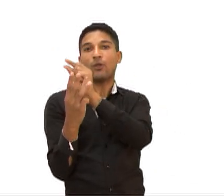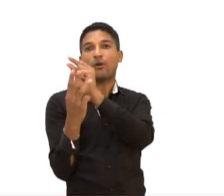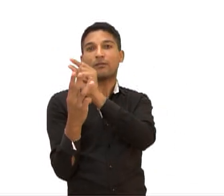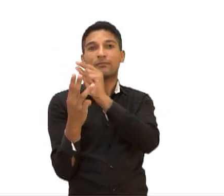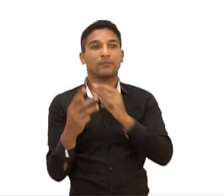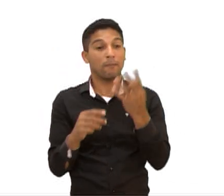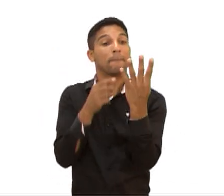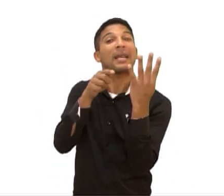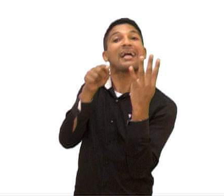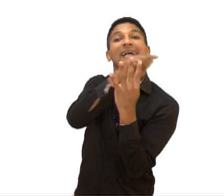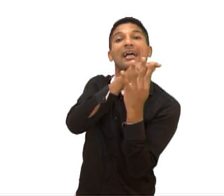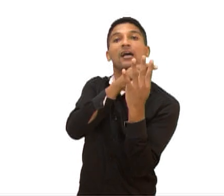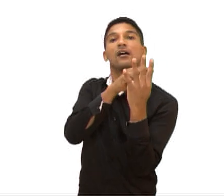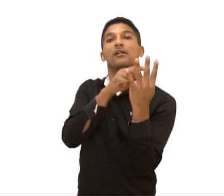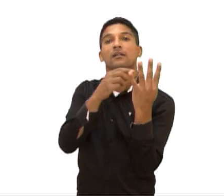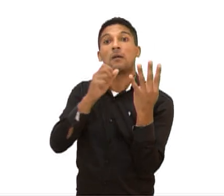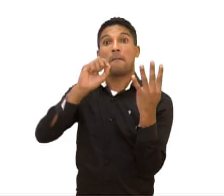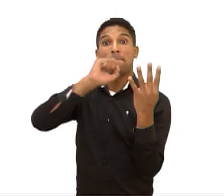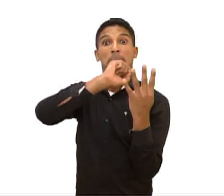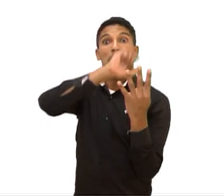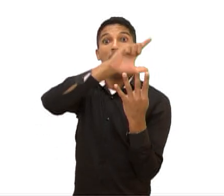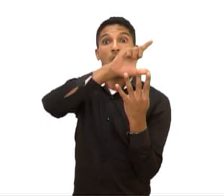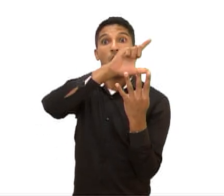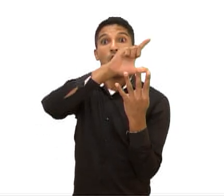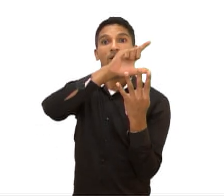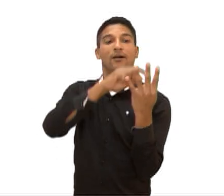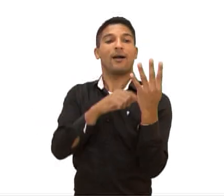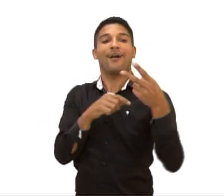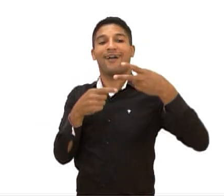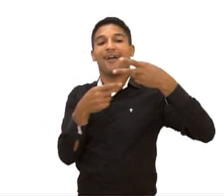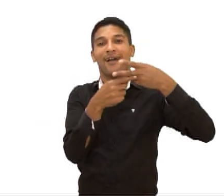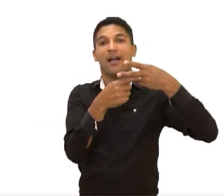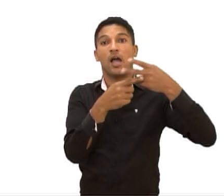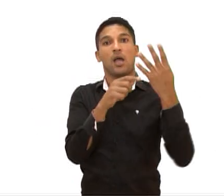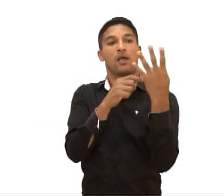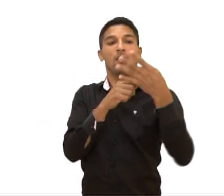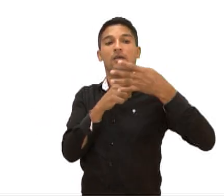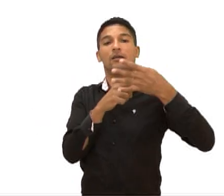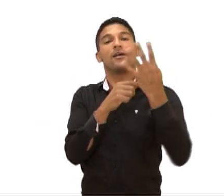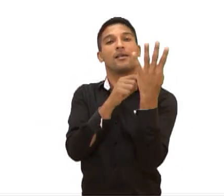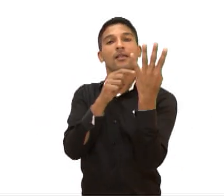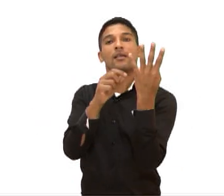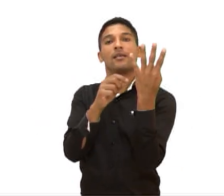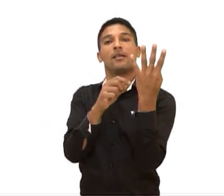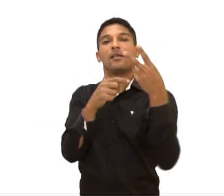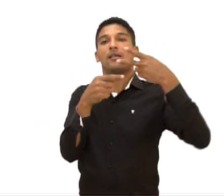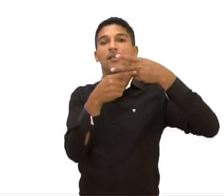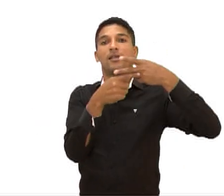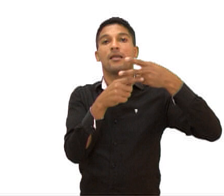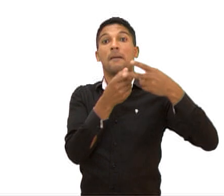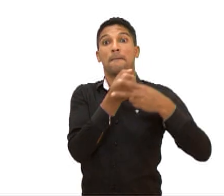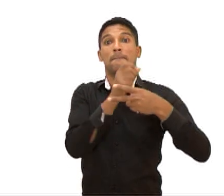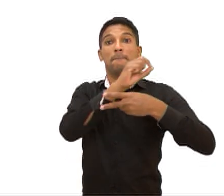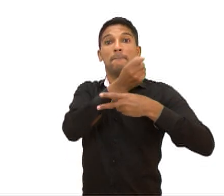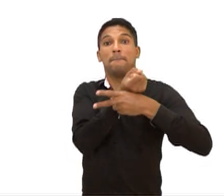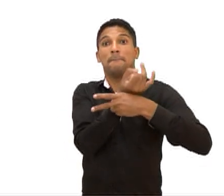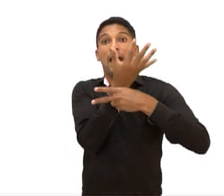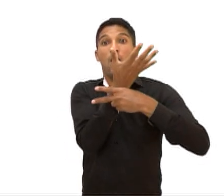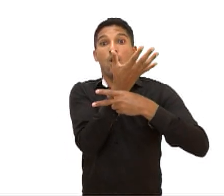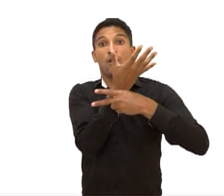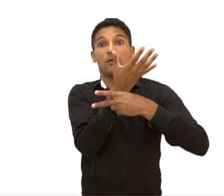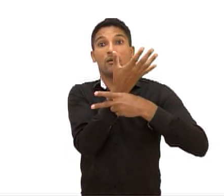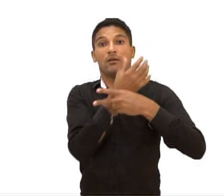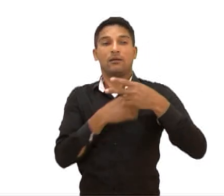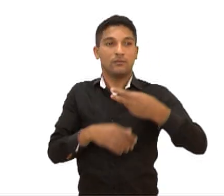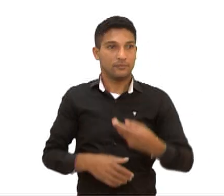7 décimos. Da mesma forma, representei na fração, tanto um quanto o outro, 7 décimos,